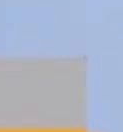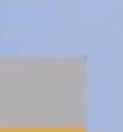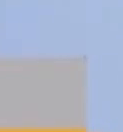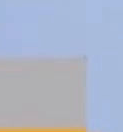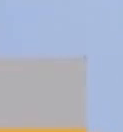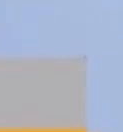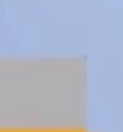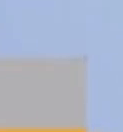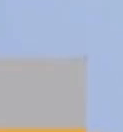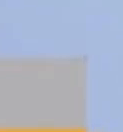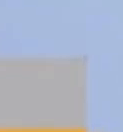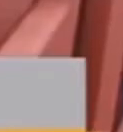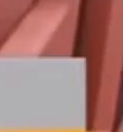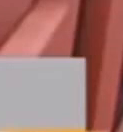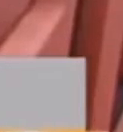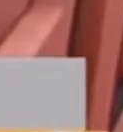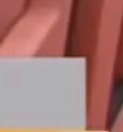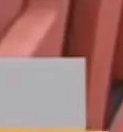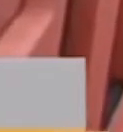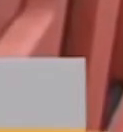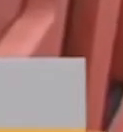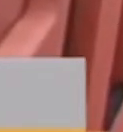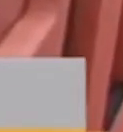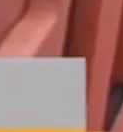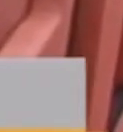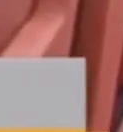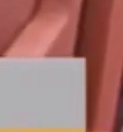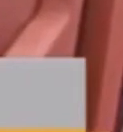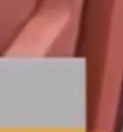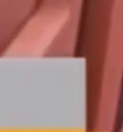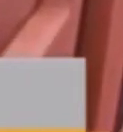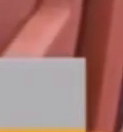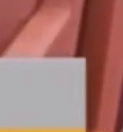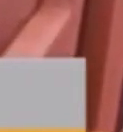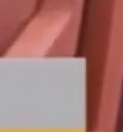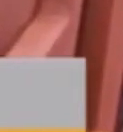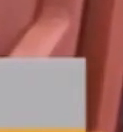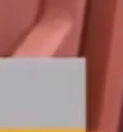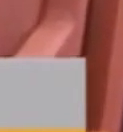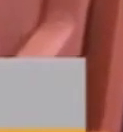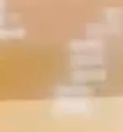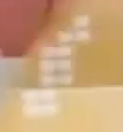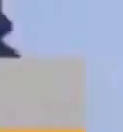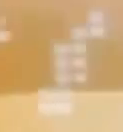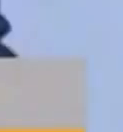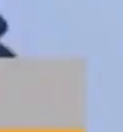envolvidos e diz que o país tem muito orgulho dos jovens